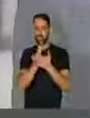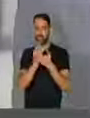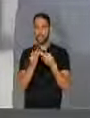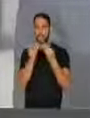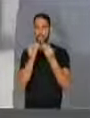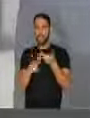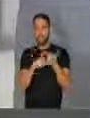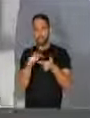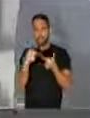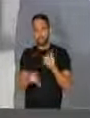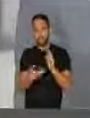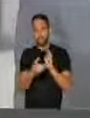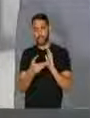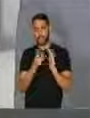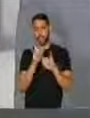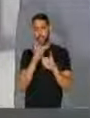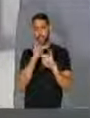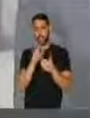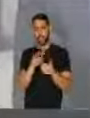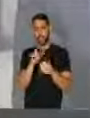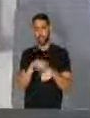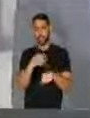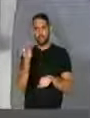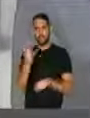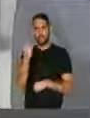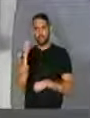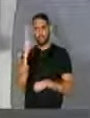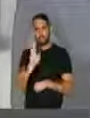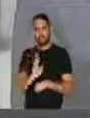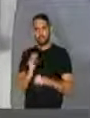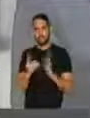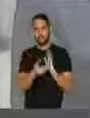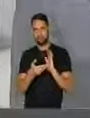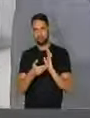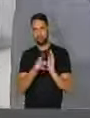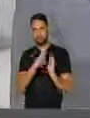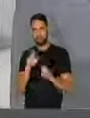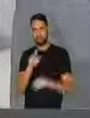entrega para essa casa marcará os grandes momentos do Parlamento Brasileiro. Muito obrigado em nome do Partido Verde.